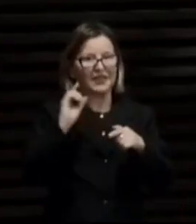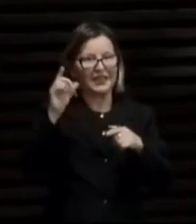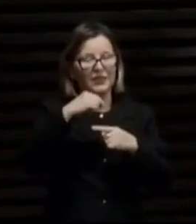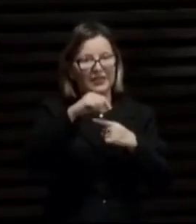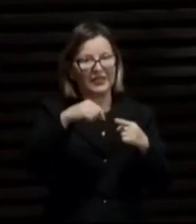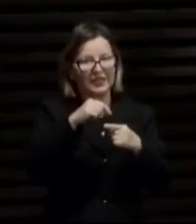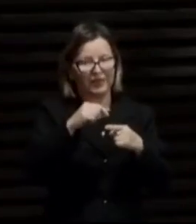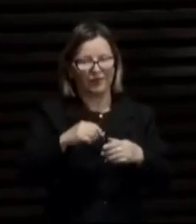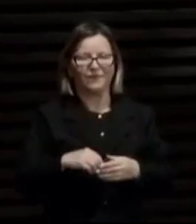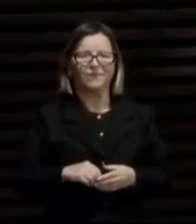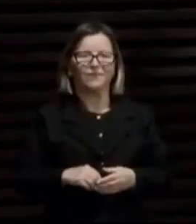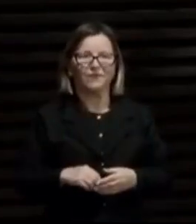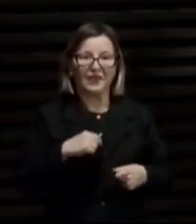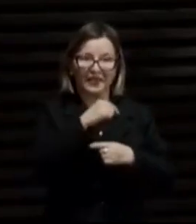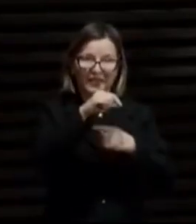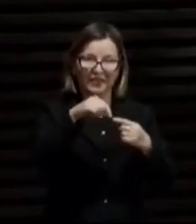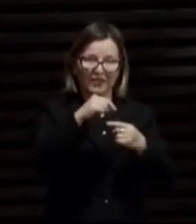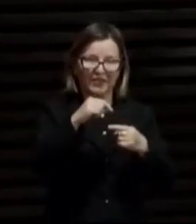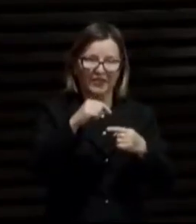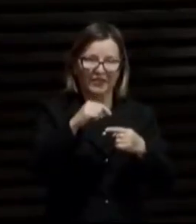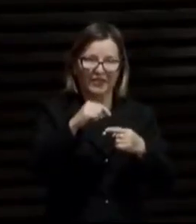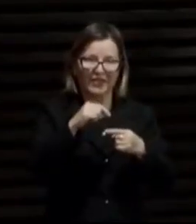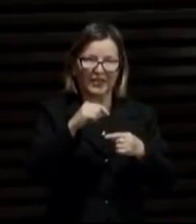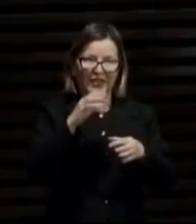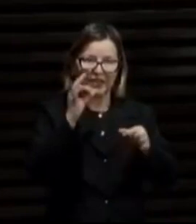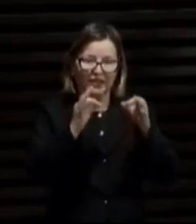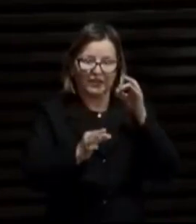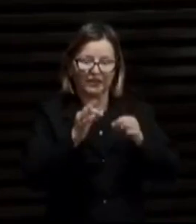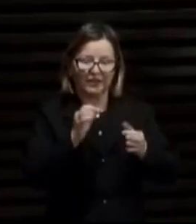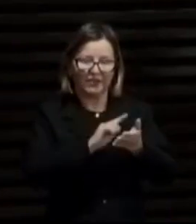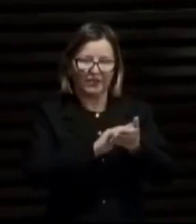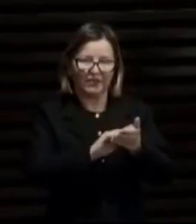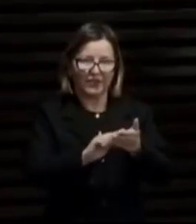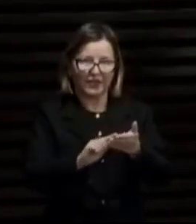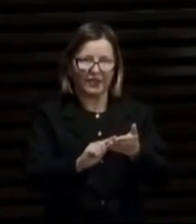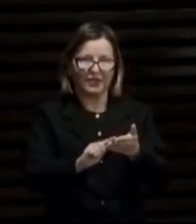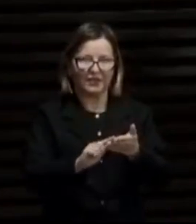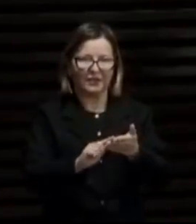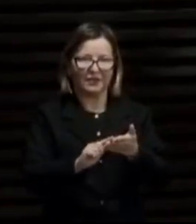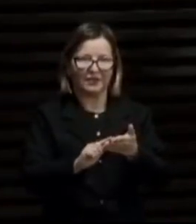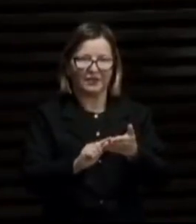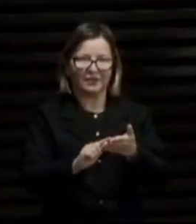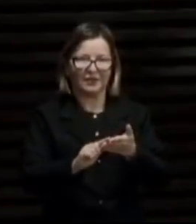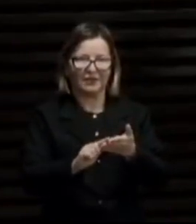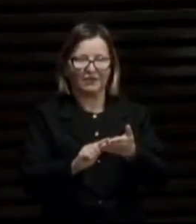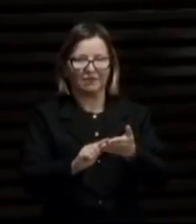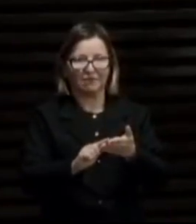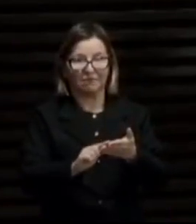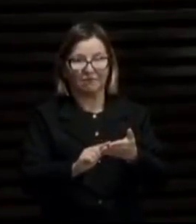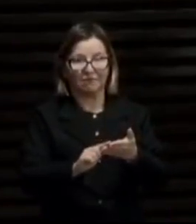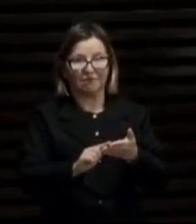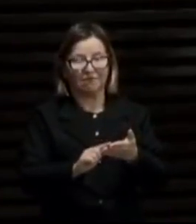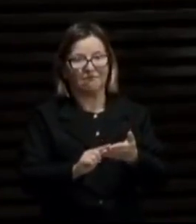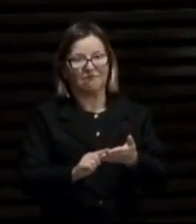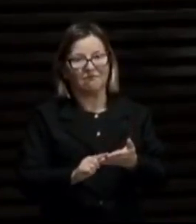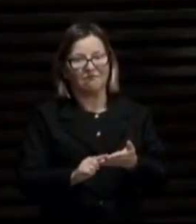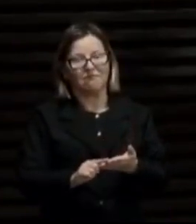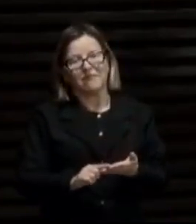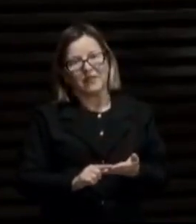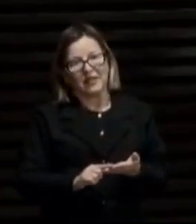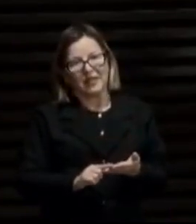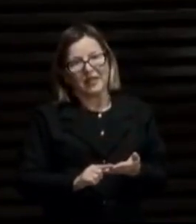a justificação sendo levado a sério no nosso dia a dia.